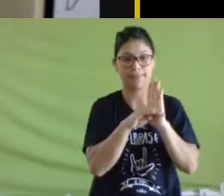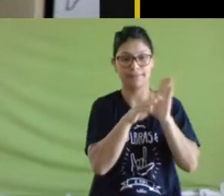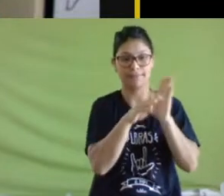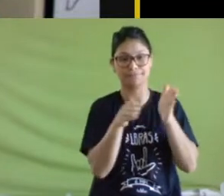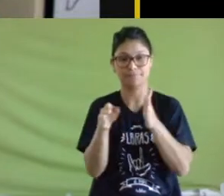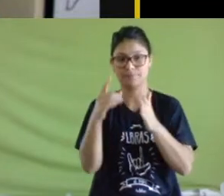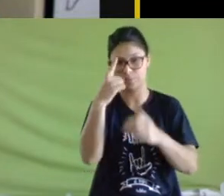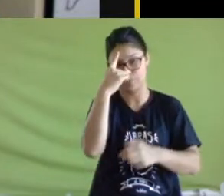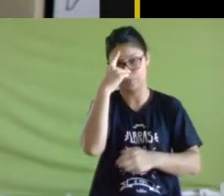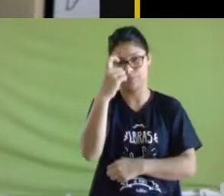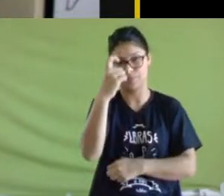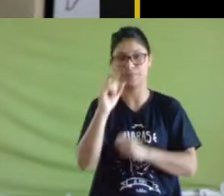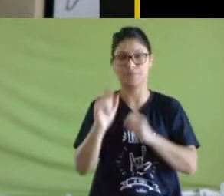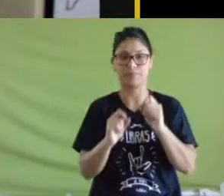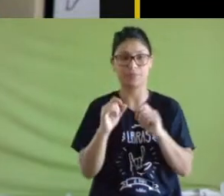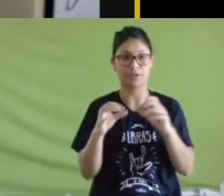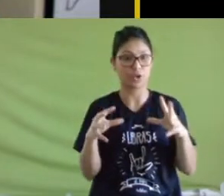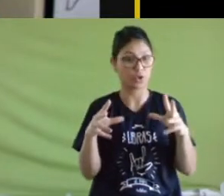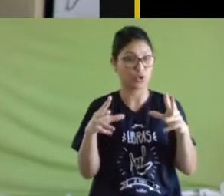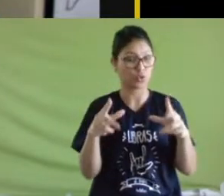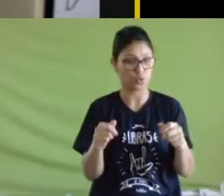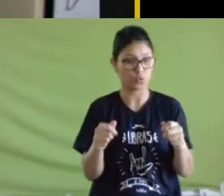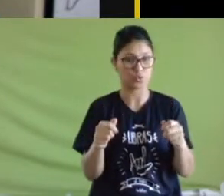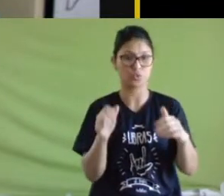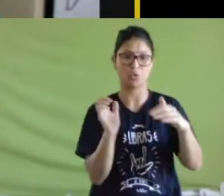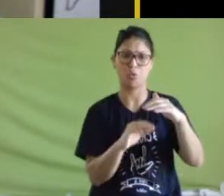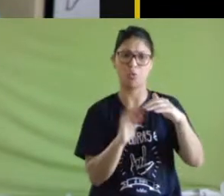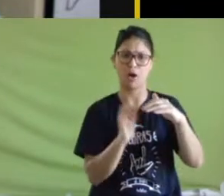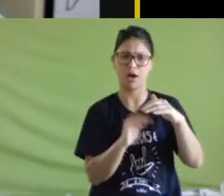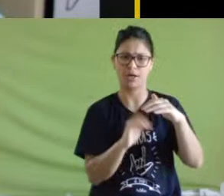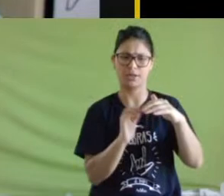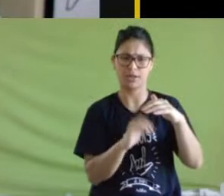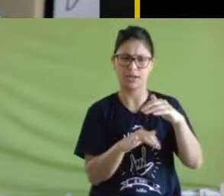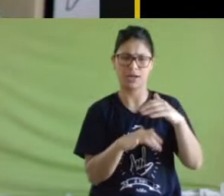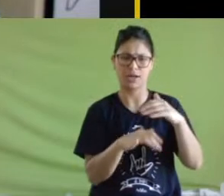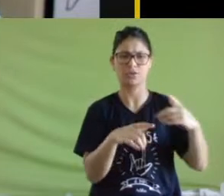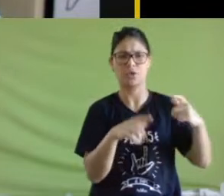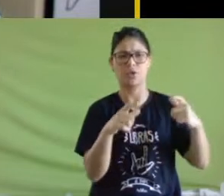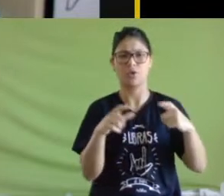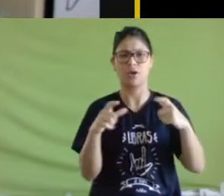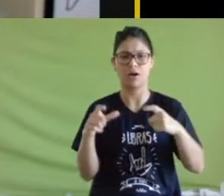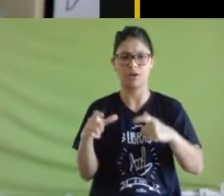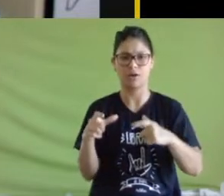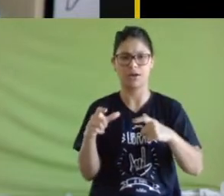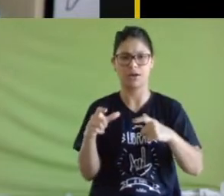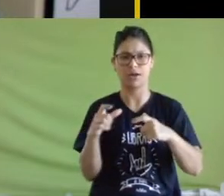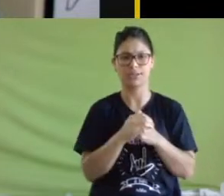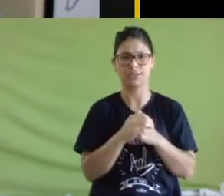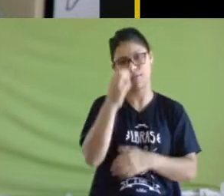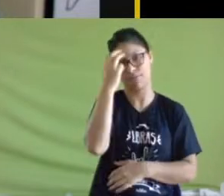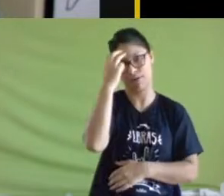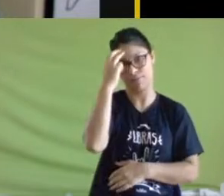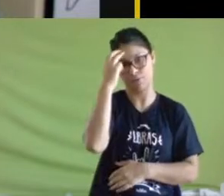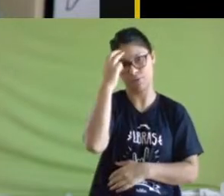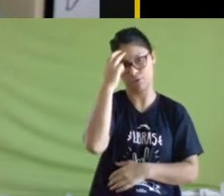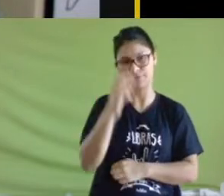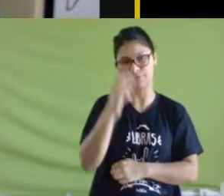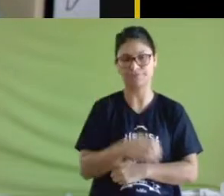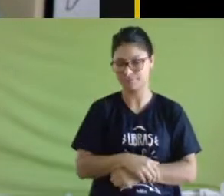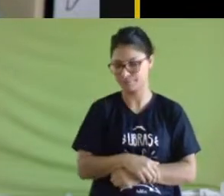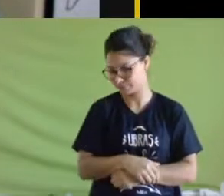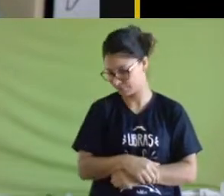que todos eles guardavam os lugares de memória.